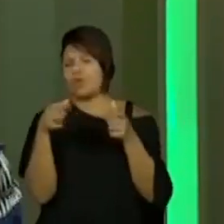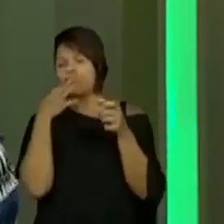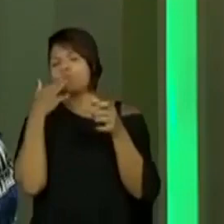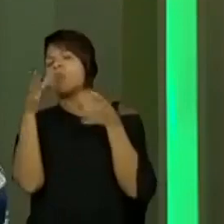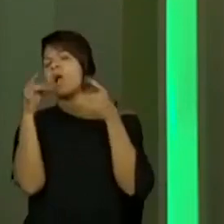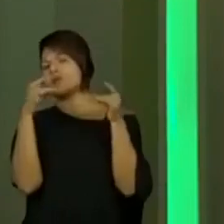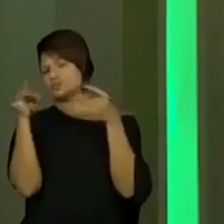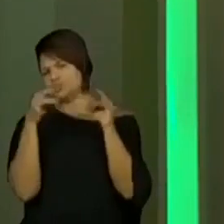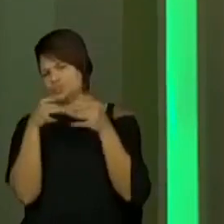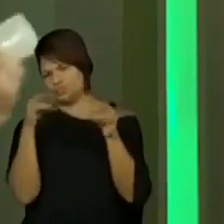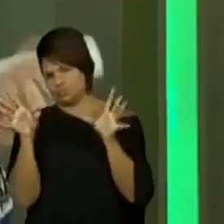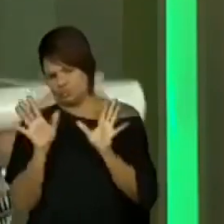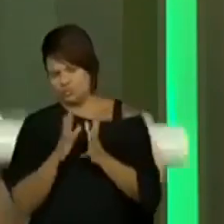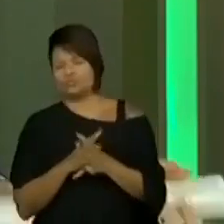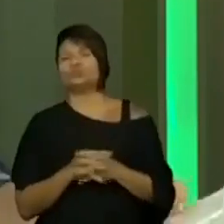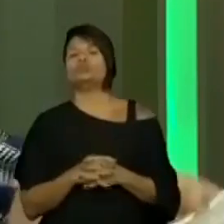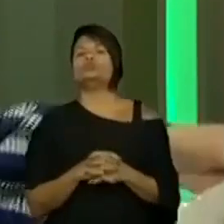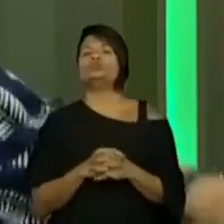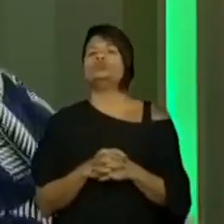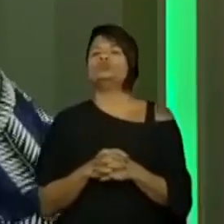transparente.